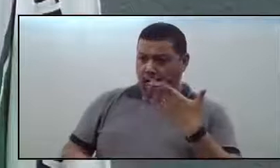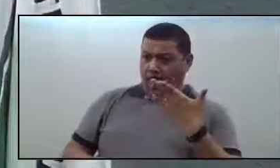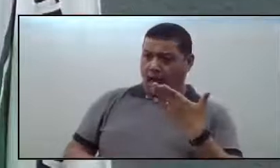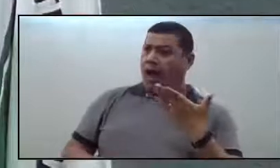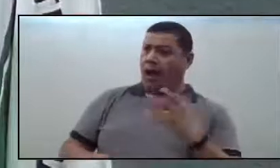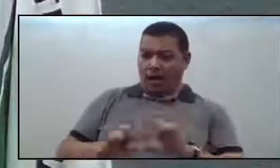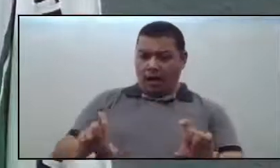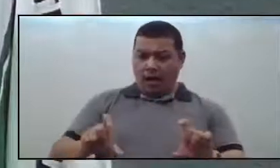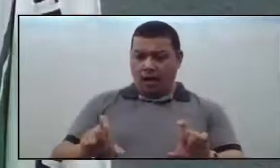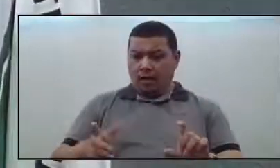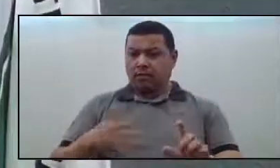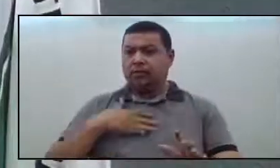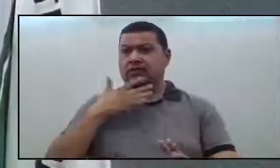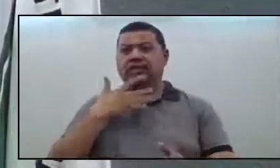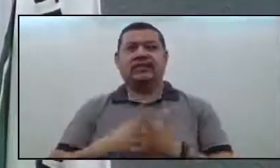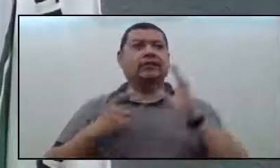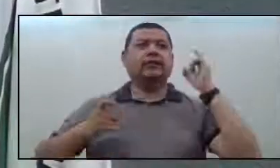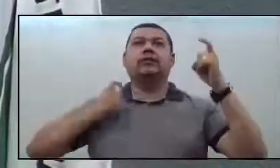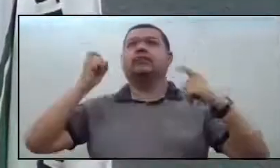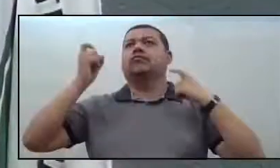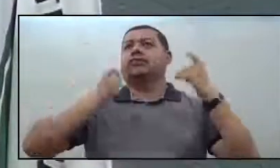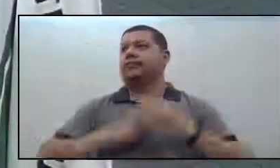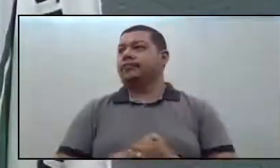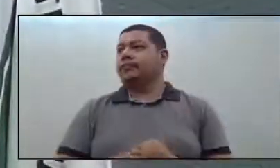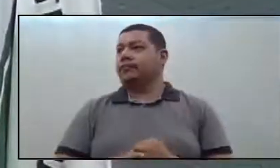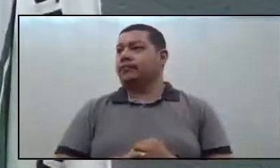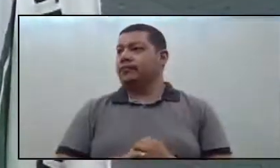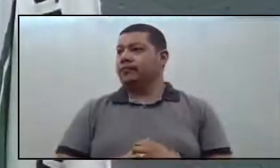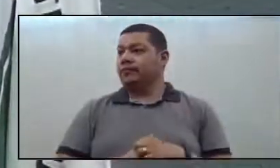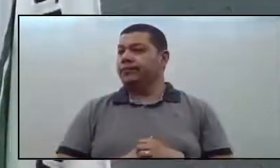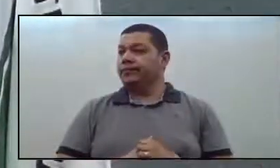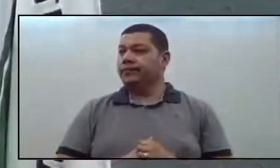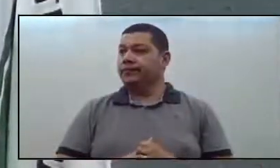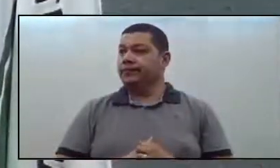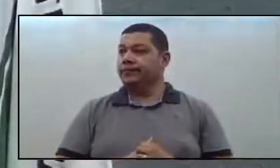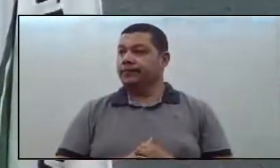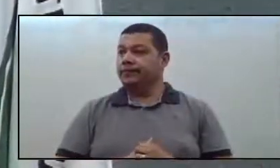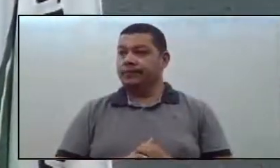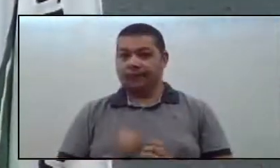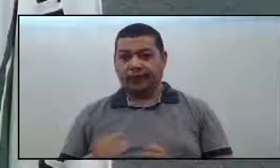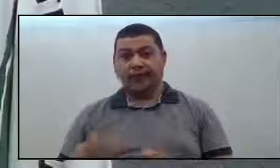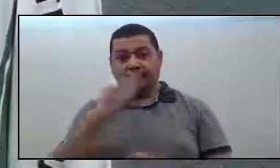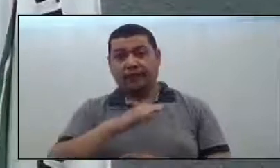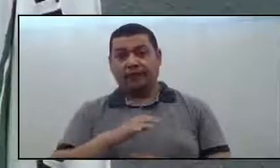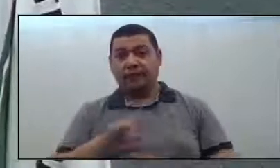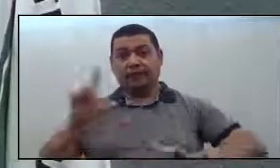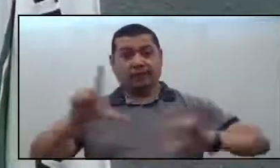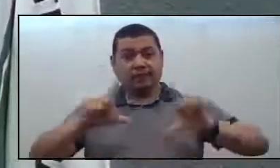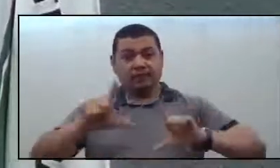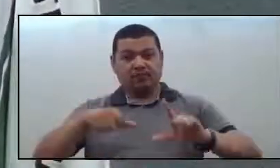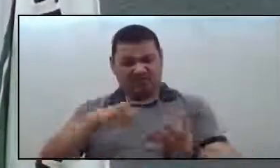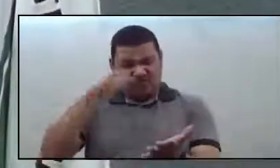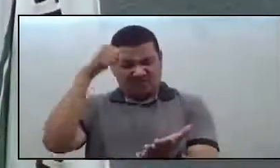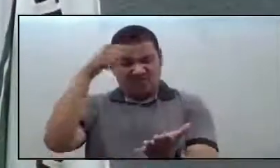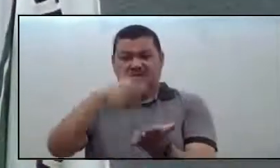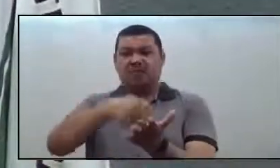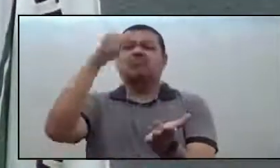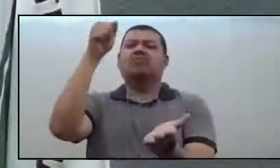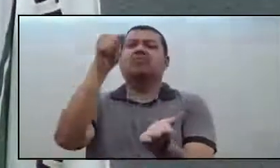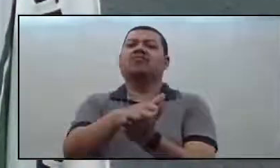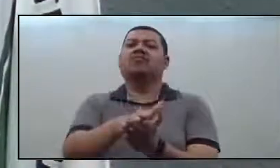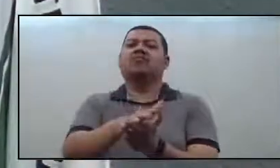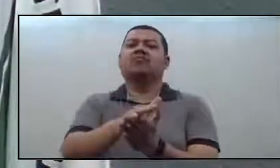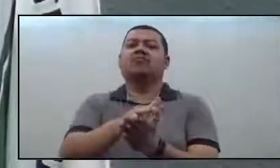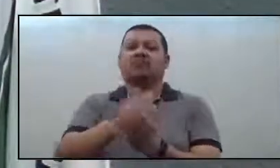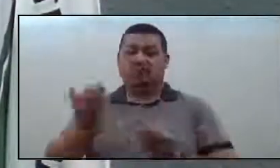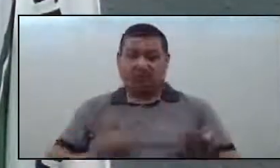na matéria. E ainda falam em programas de TV que tem que punir o motorista, os